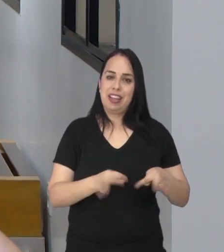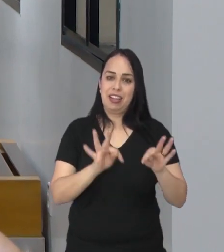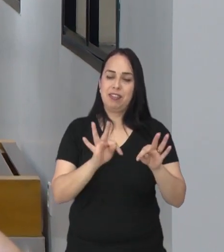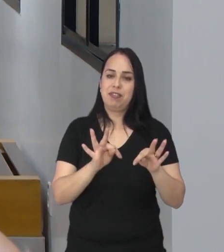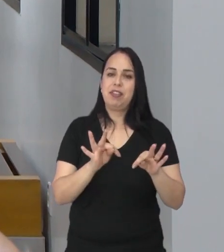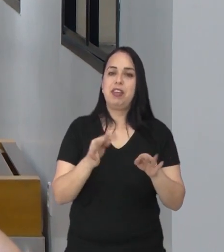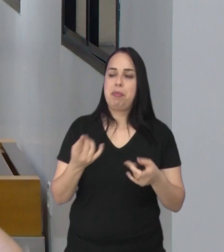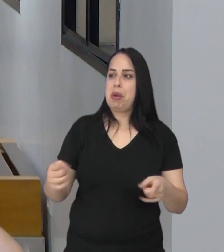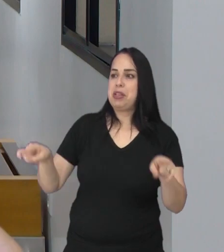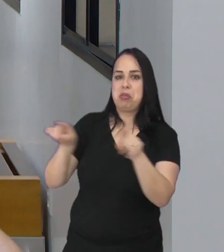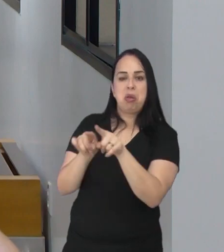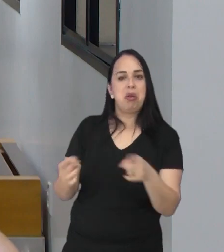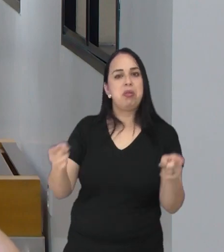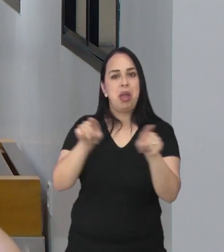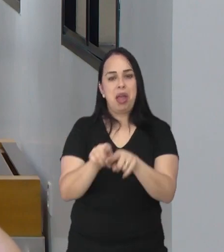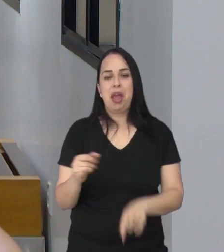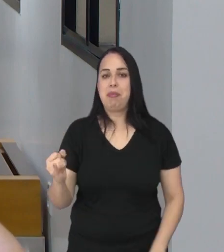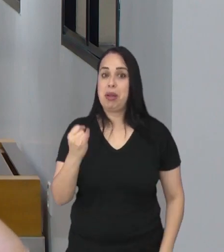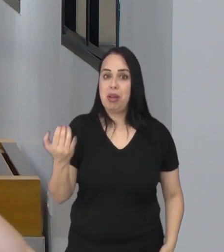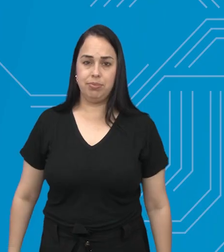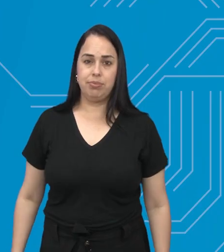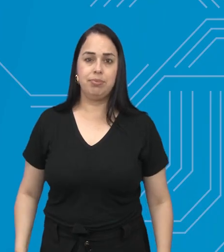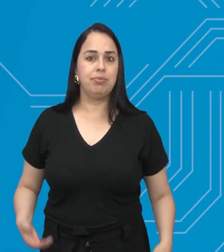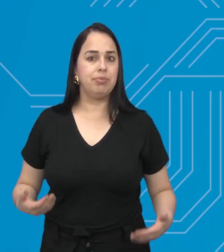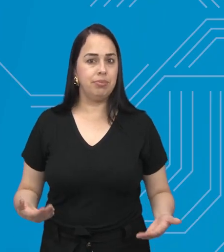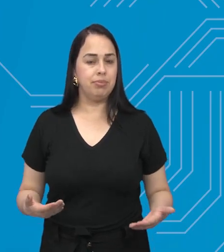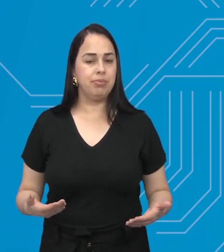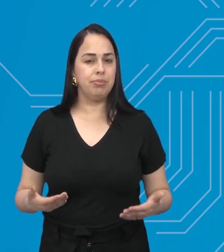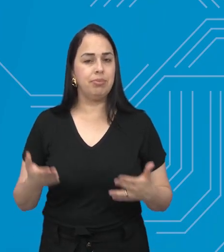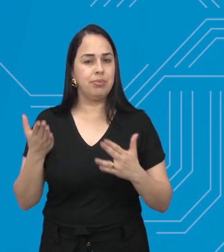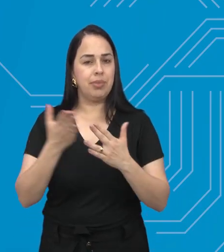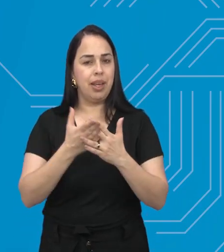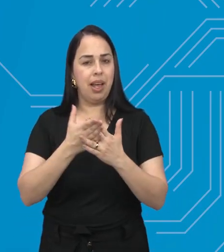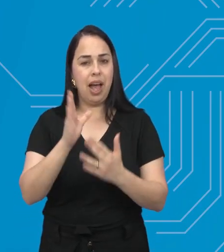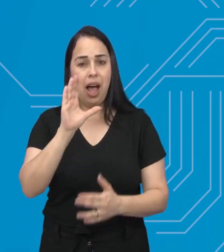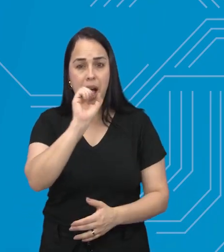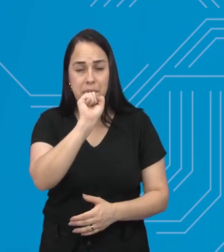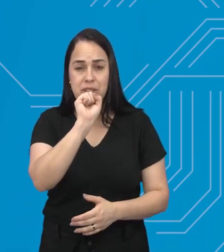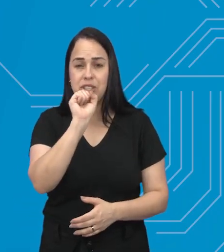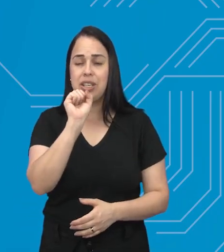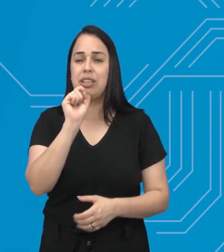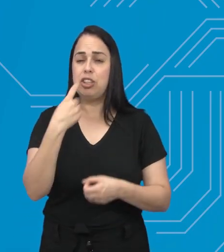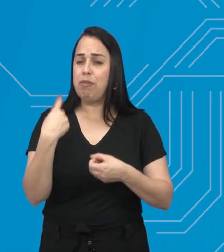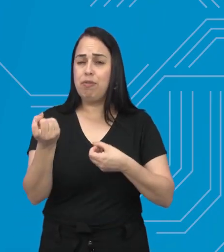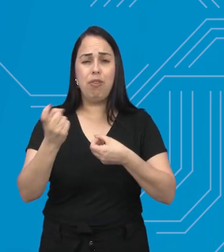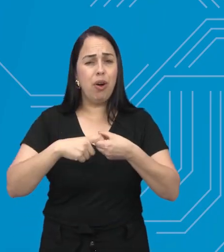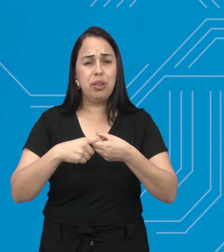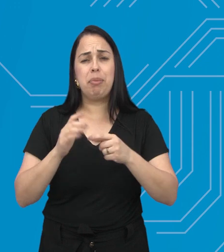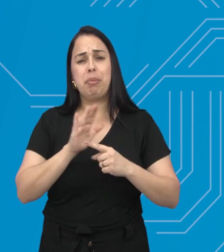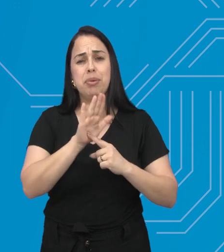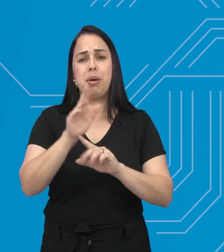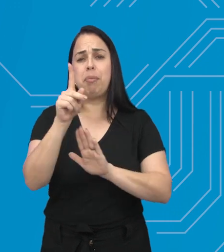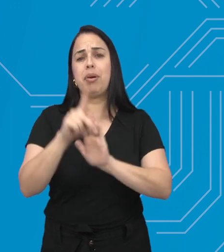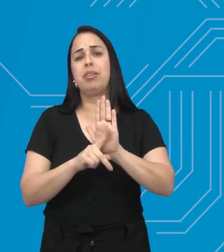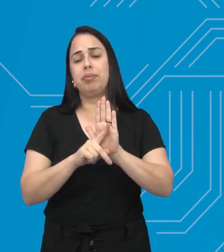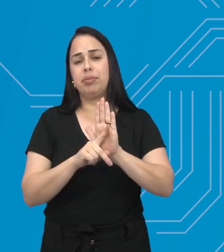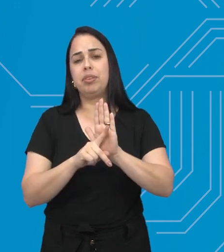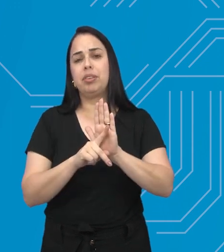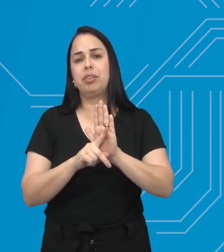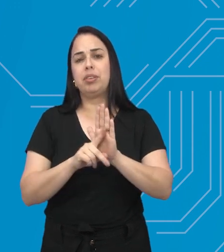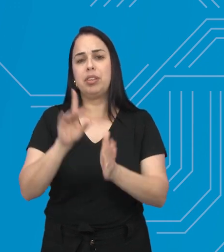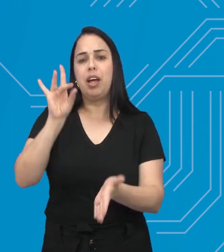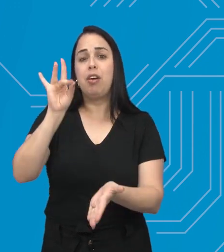base tecnológica grande, fazer essas grandes parcerias. E a gente vai para uma pequena pausa, mas já voltamos para te apresentar o projeto que